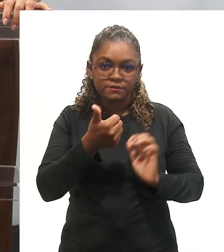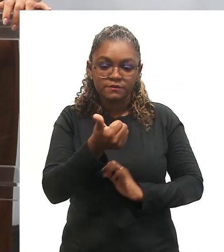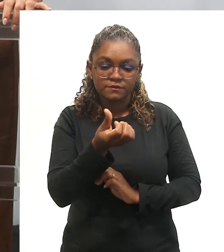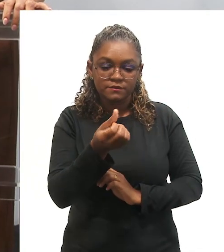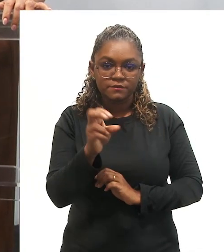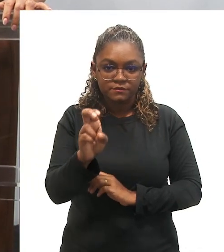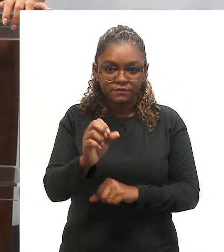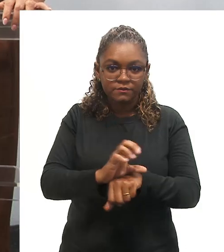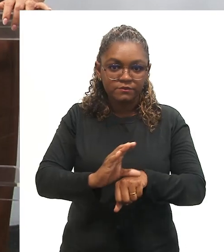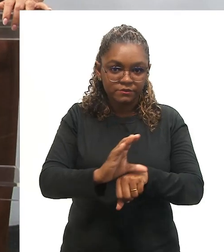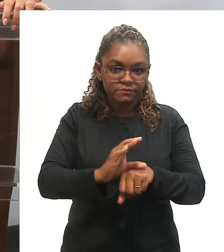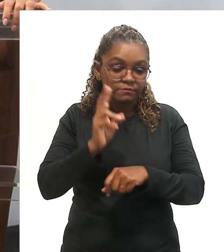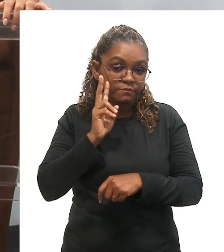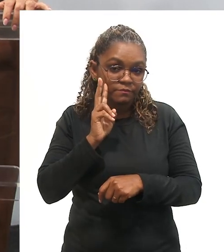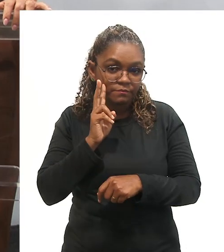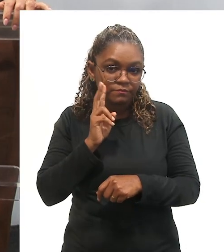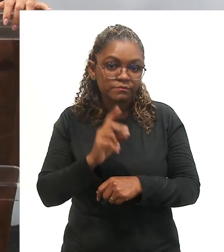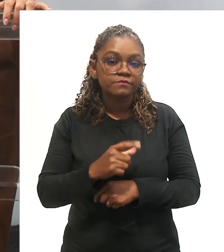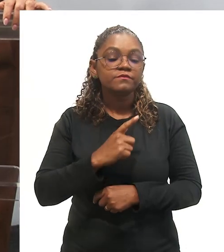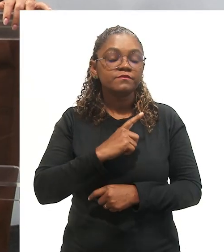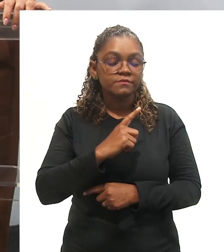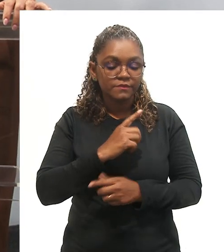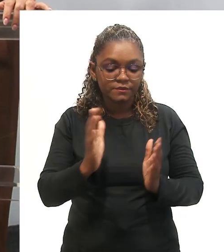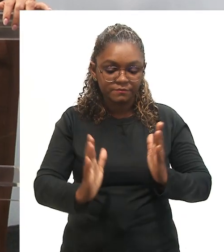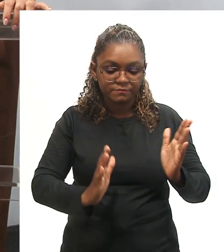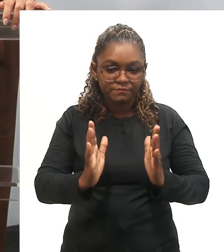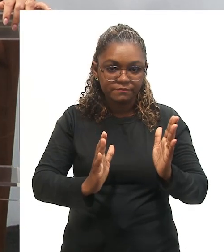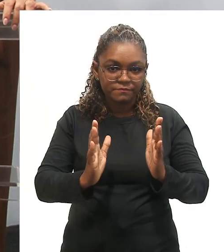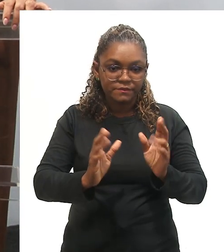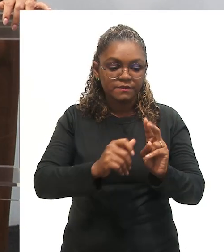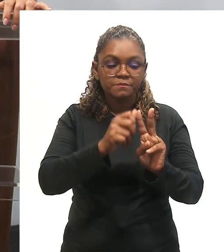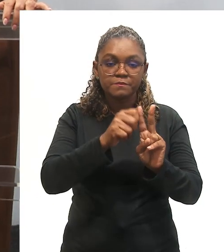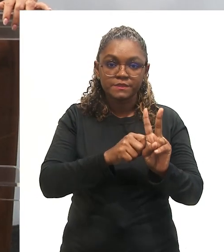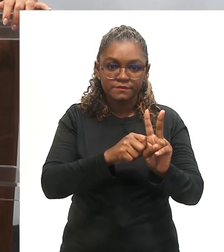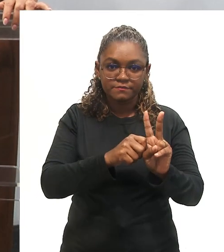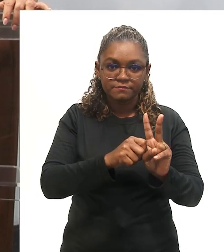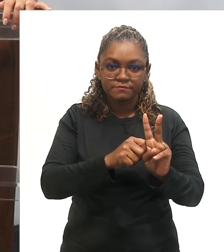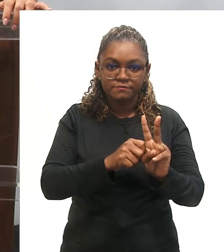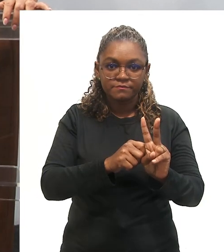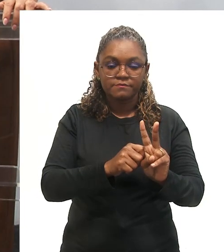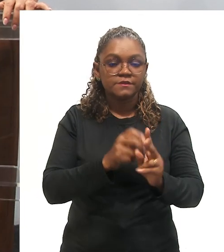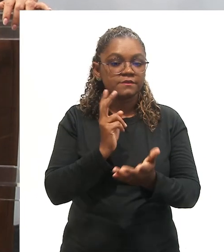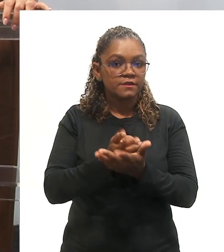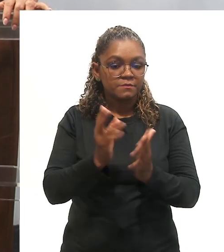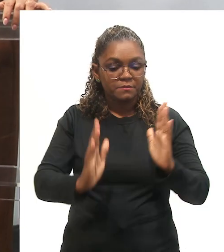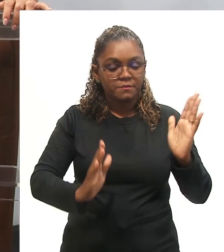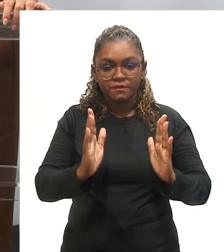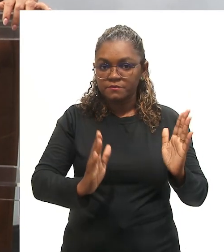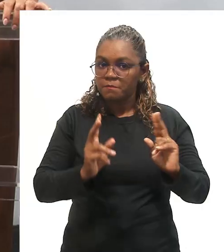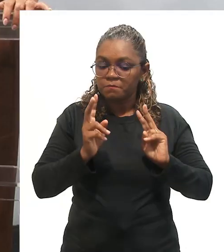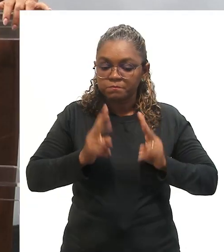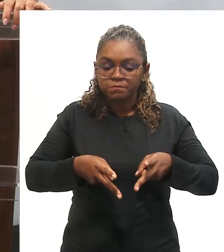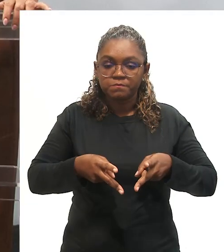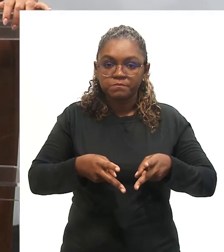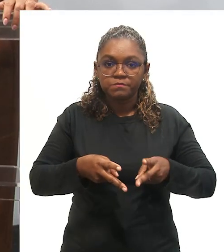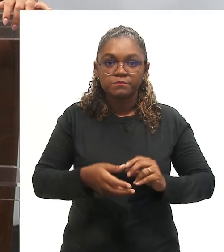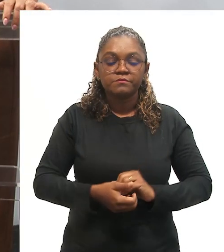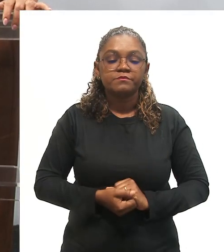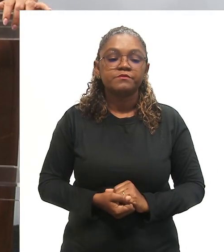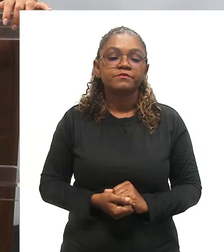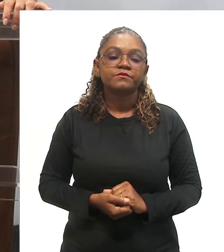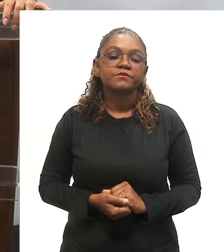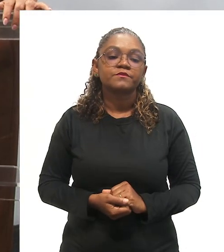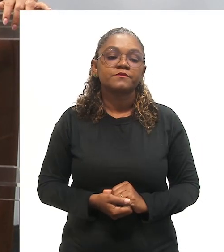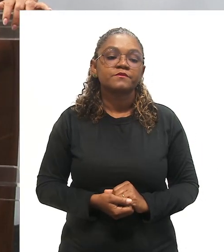da Constituição Federal, ele tem um período de 2 em 2 meses. Vejam,